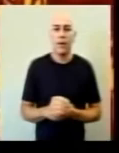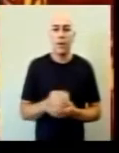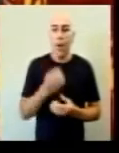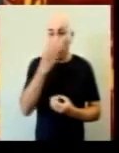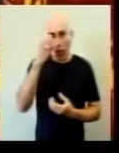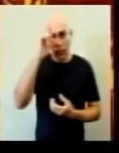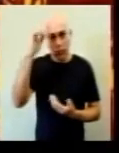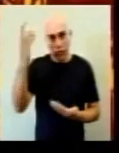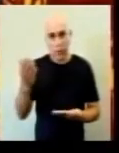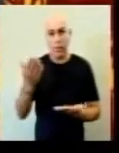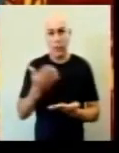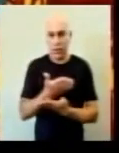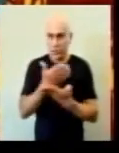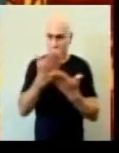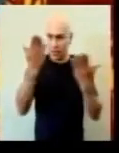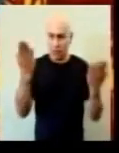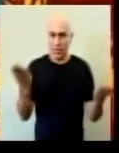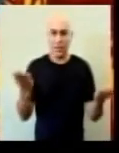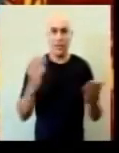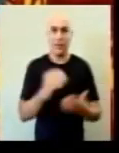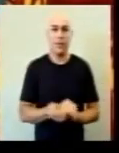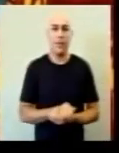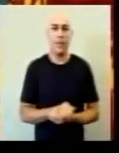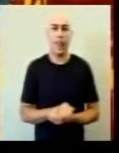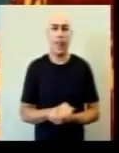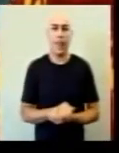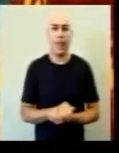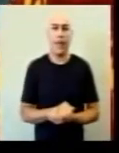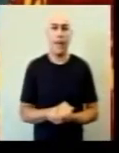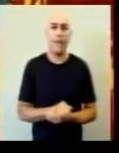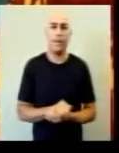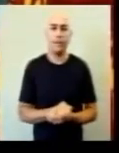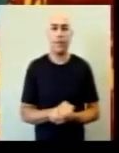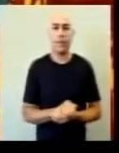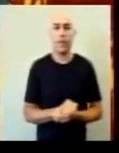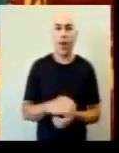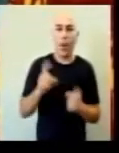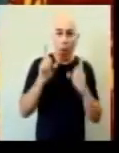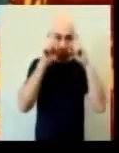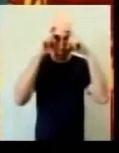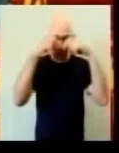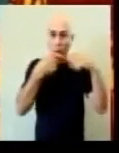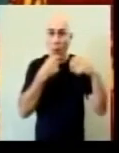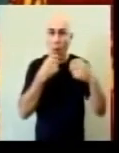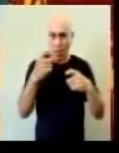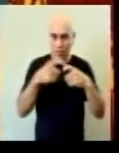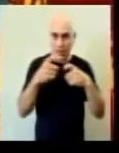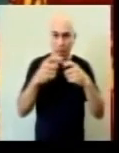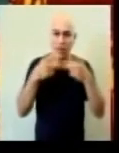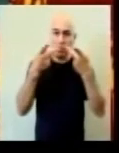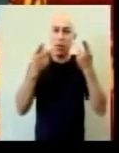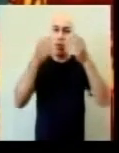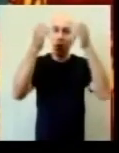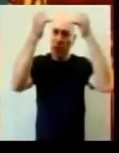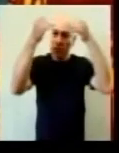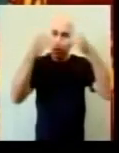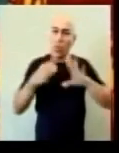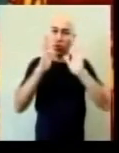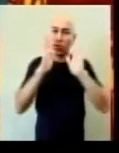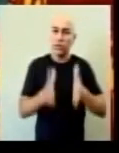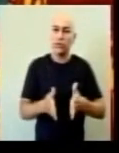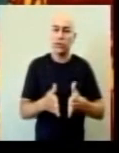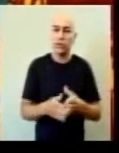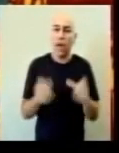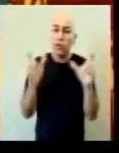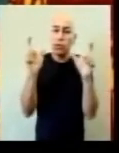Bom dia, Ademir, bom dia a todos. Como o doutor Aldenis explicou, né, houve